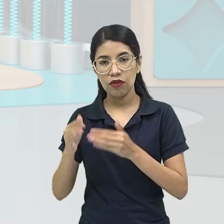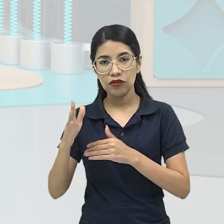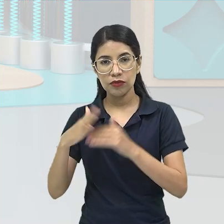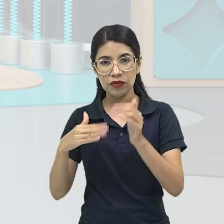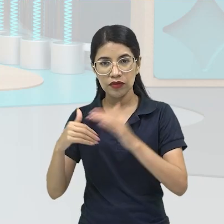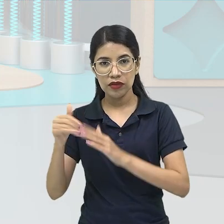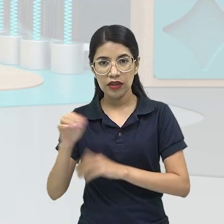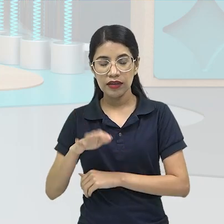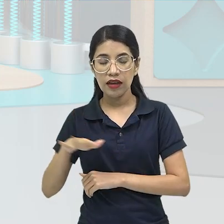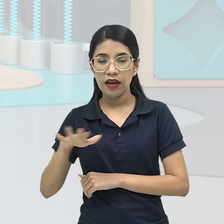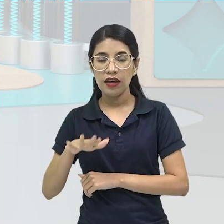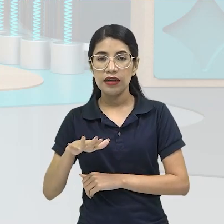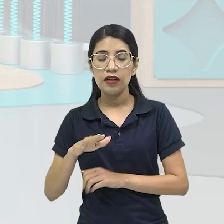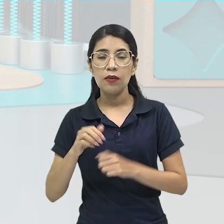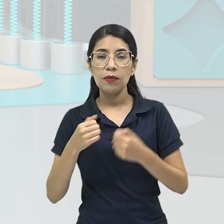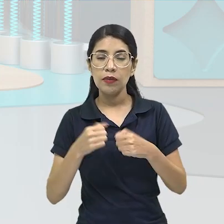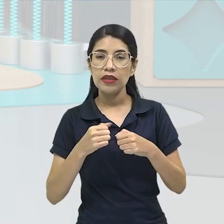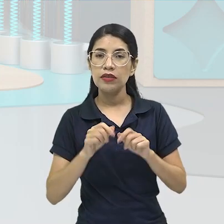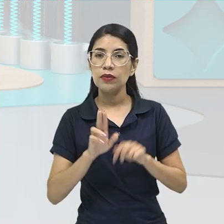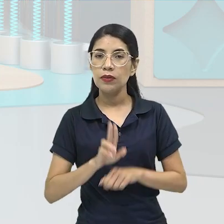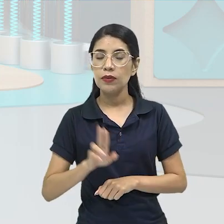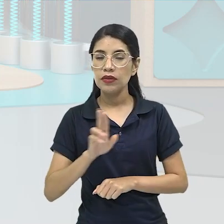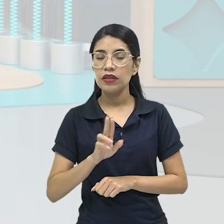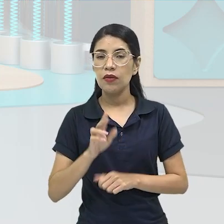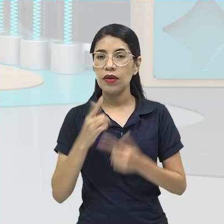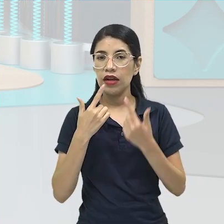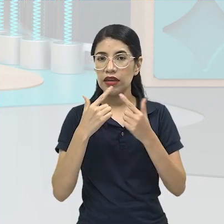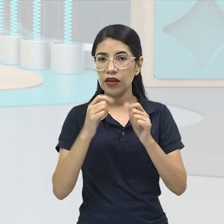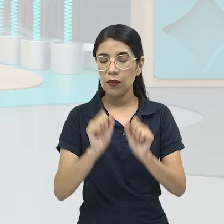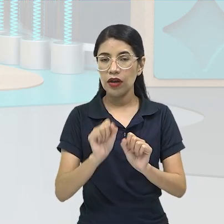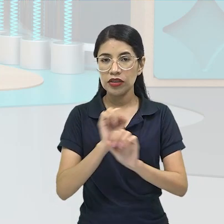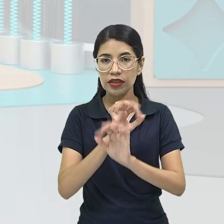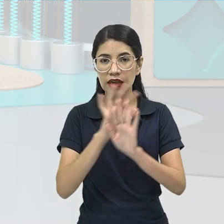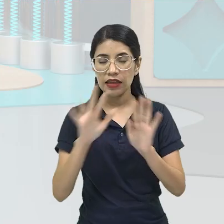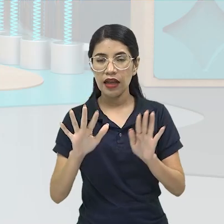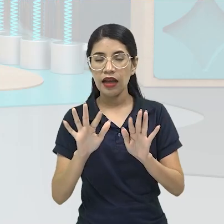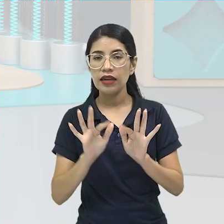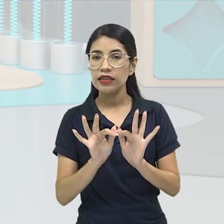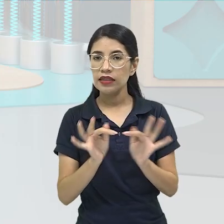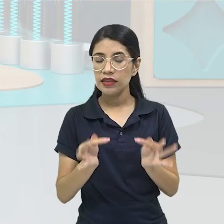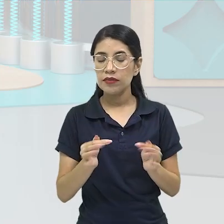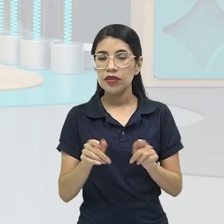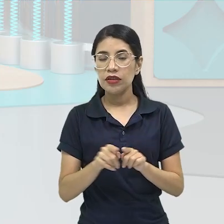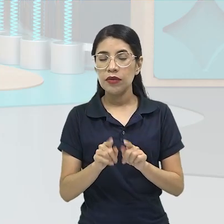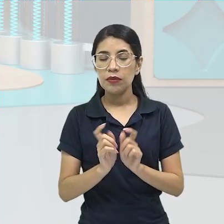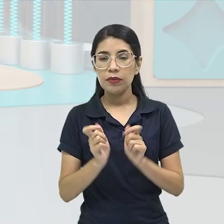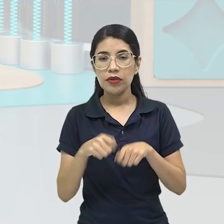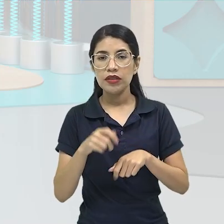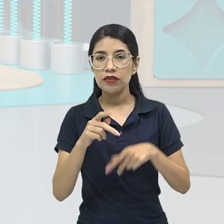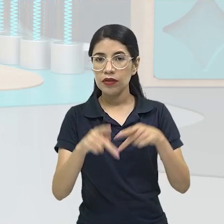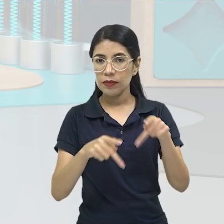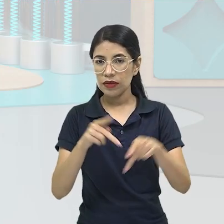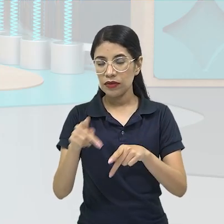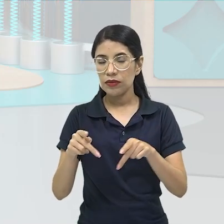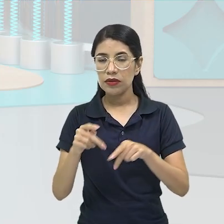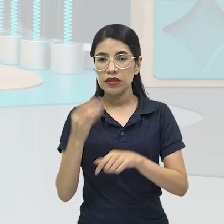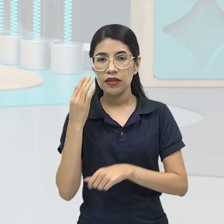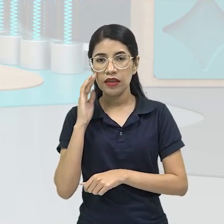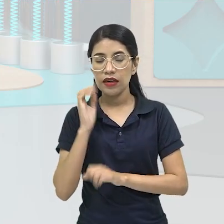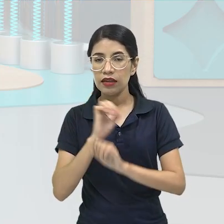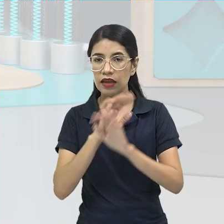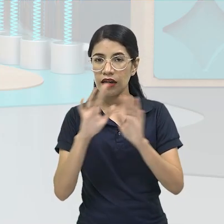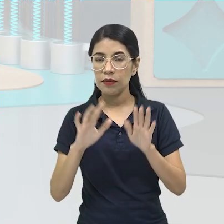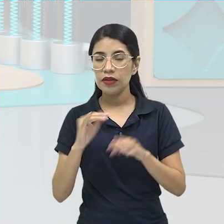vou falar para você. Então, eu tenho que falar com linguagem mais clara possível para que você entenda a